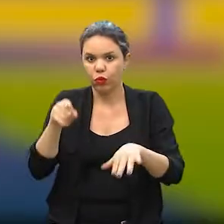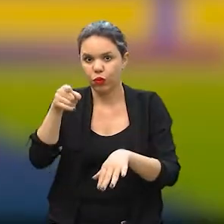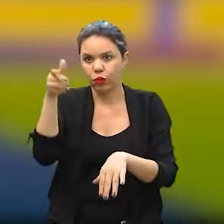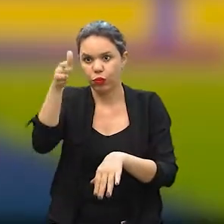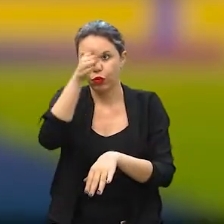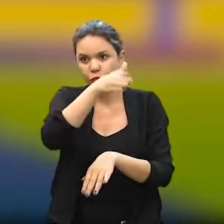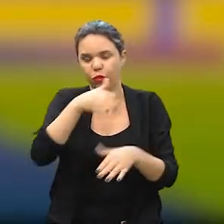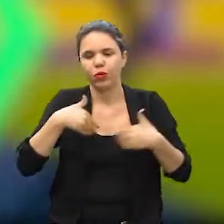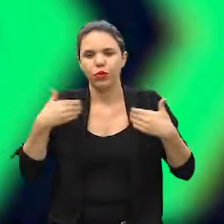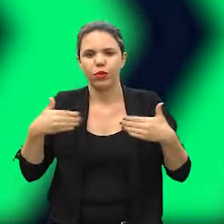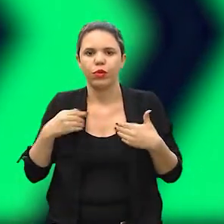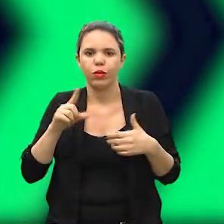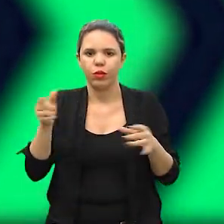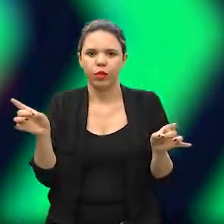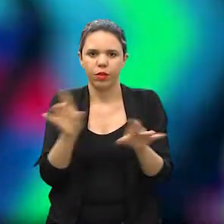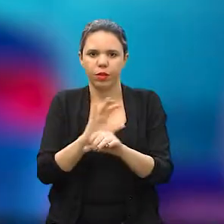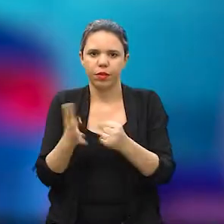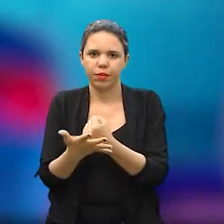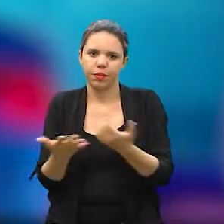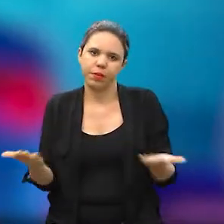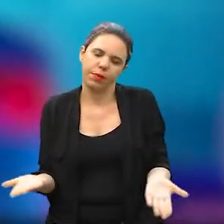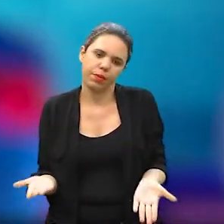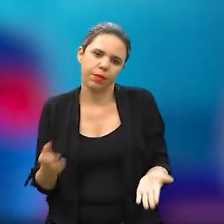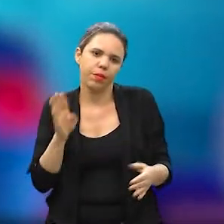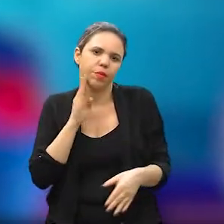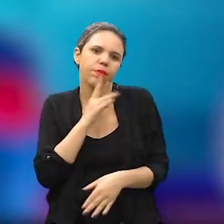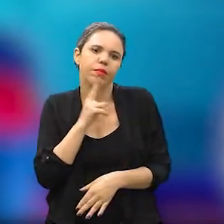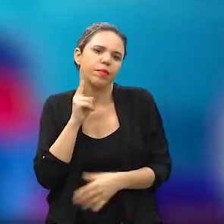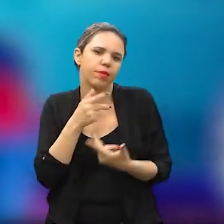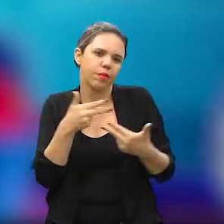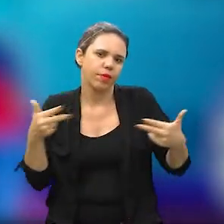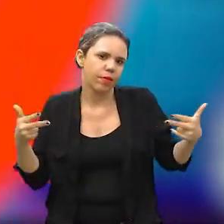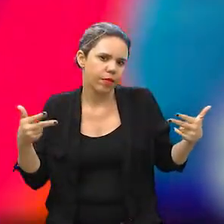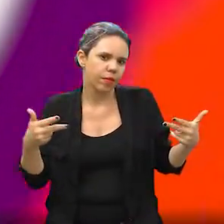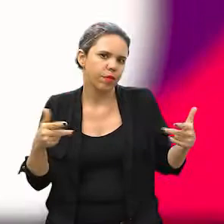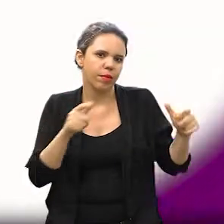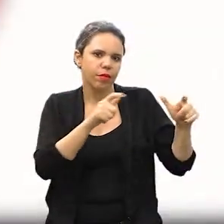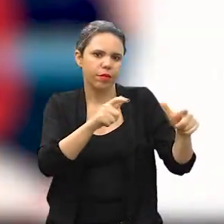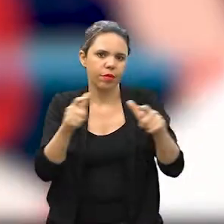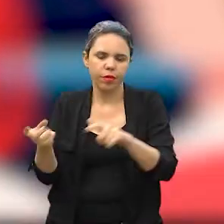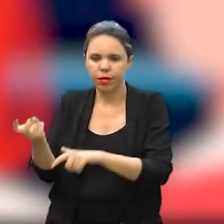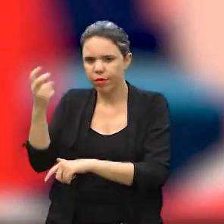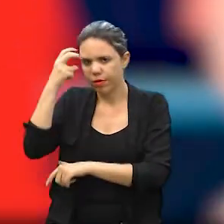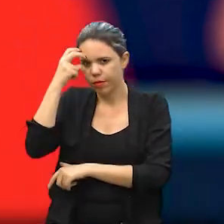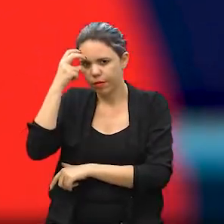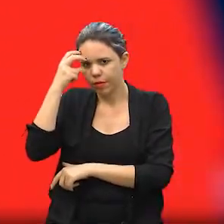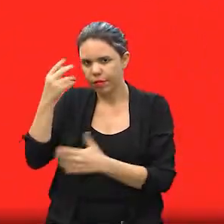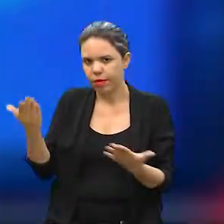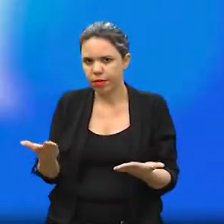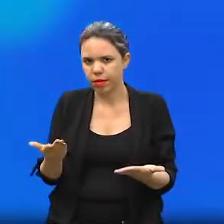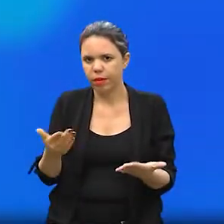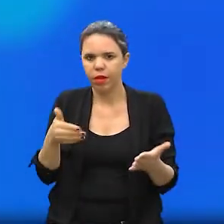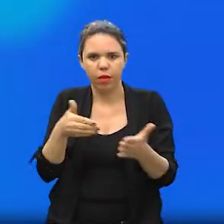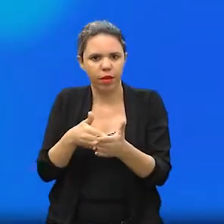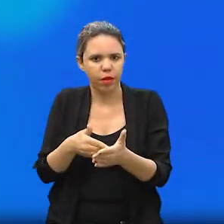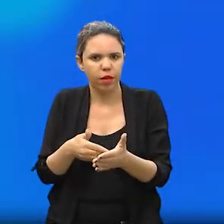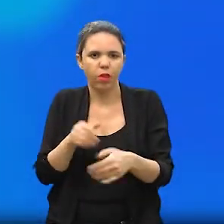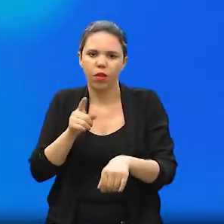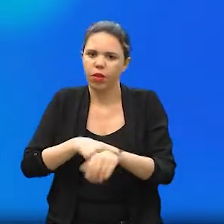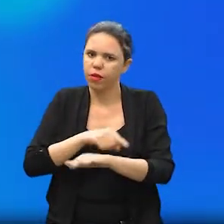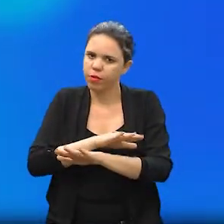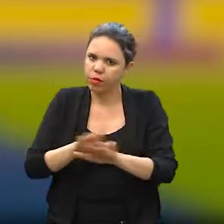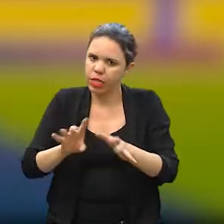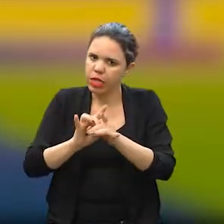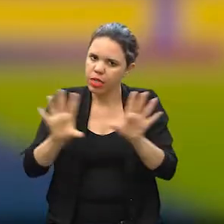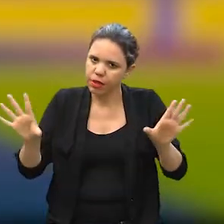você curtir depois da pandemia. Tem barzinho, tem restaurante, tem espaços culturais, agora sem restrições de horários